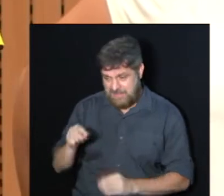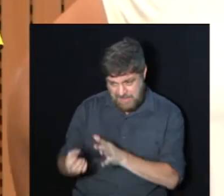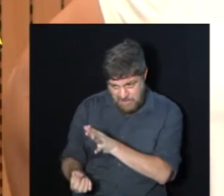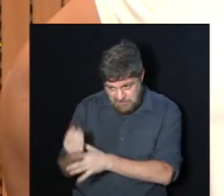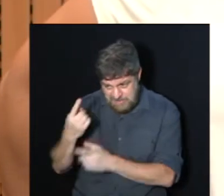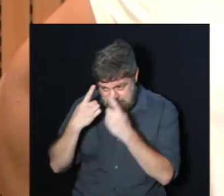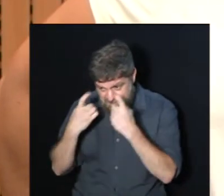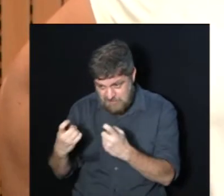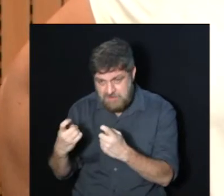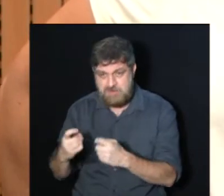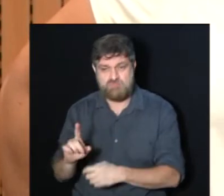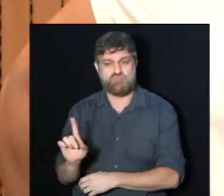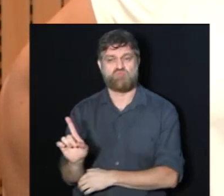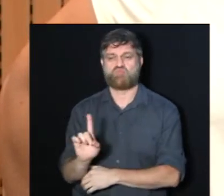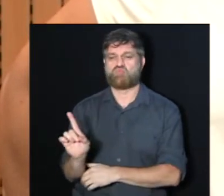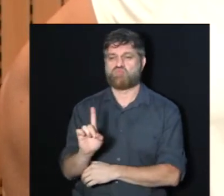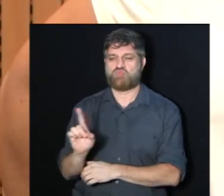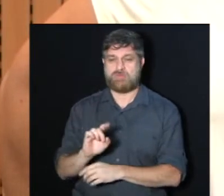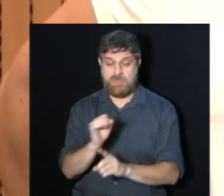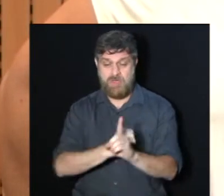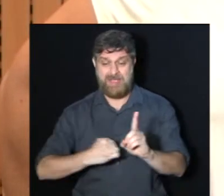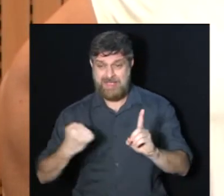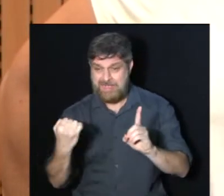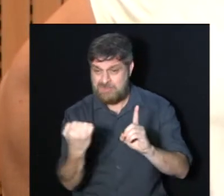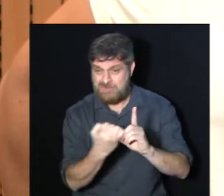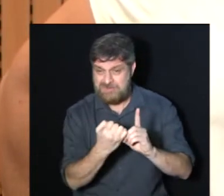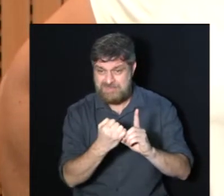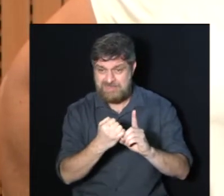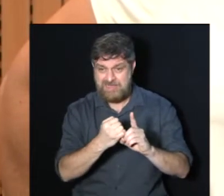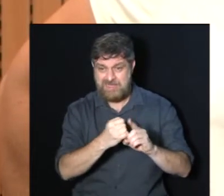lá... Não, é na sociedade em geral.